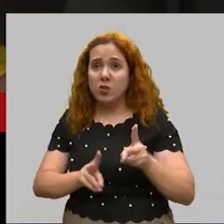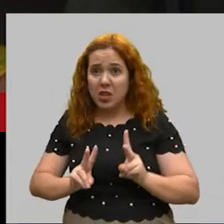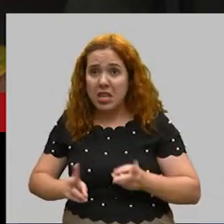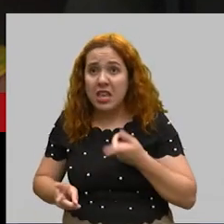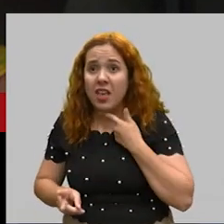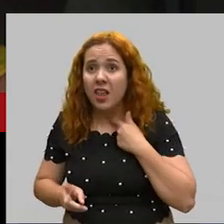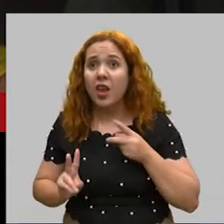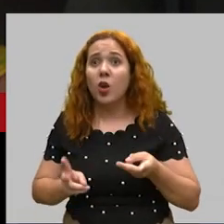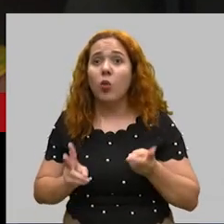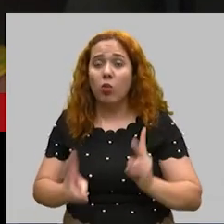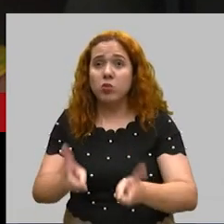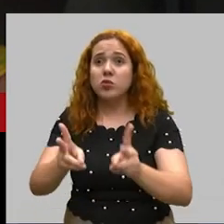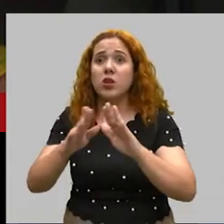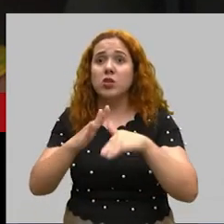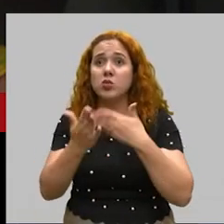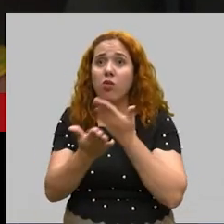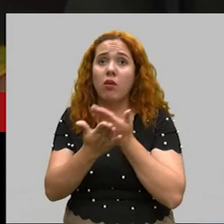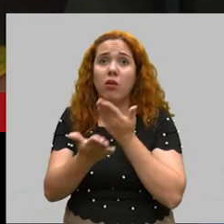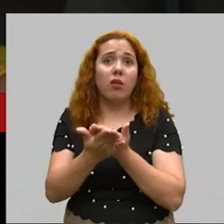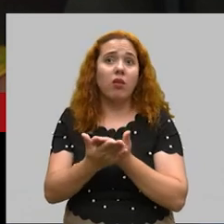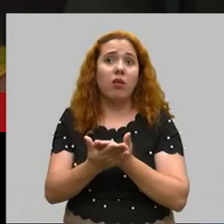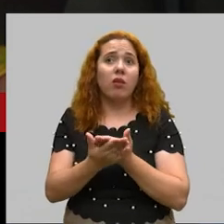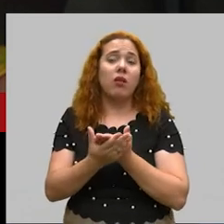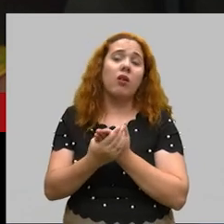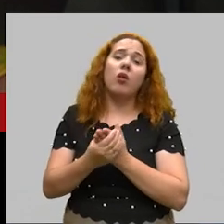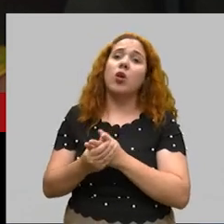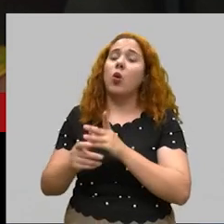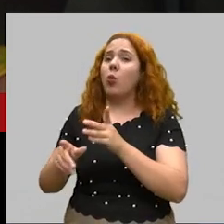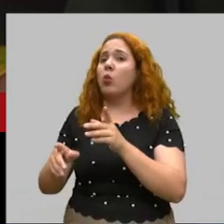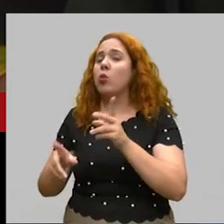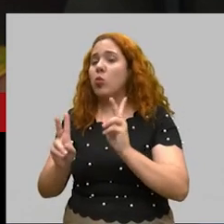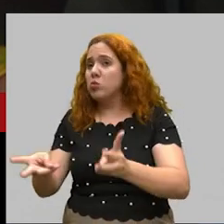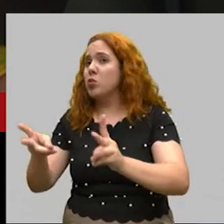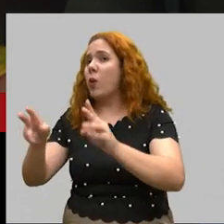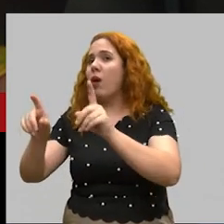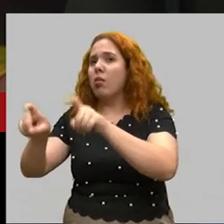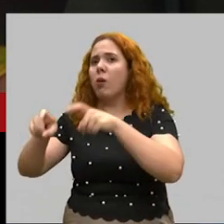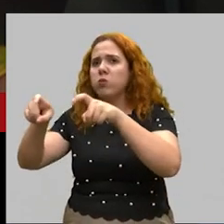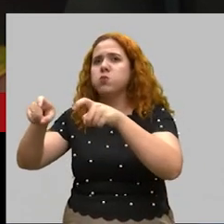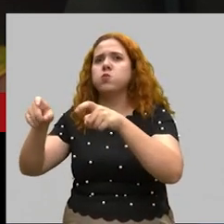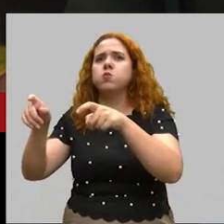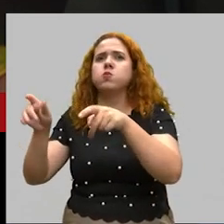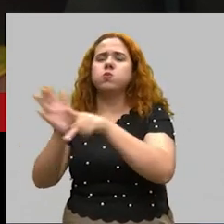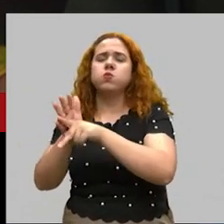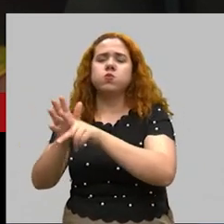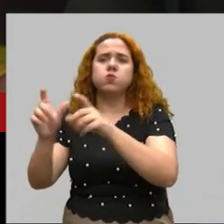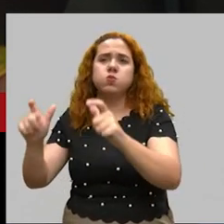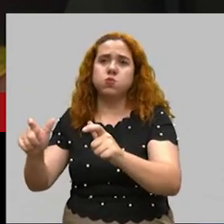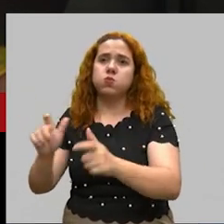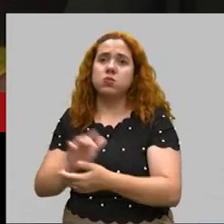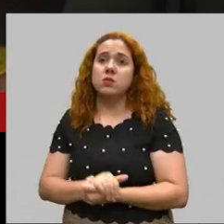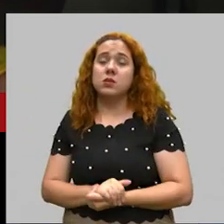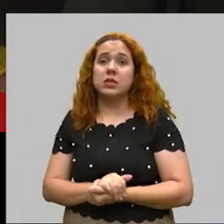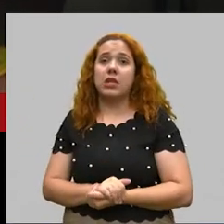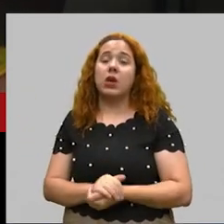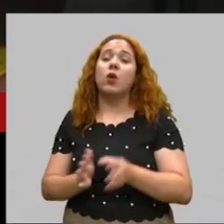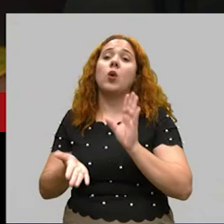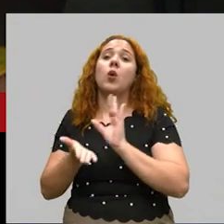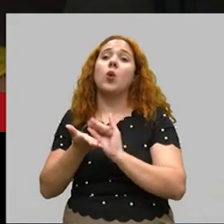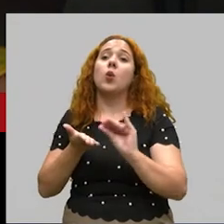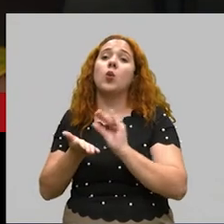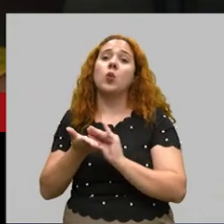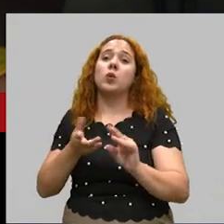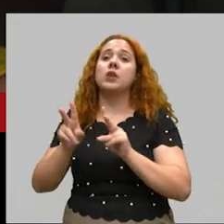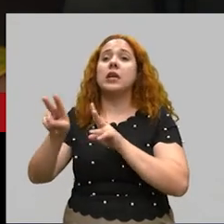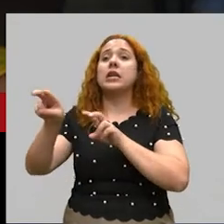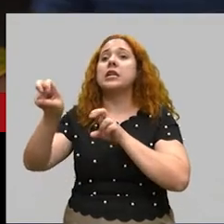permanecer na na no no campo eu faço um trabalho também na secretaria de agricultura do